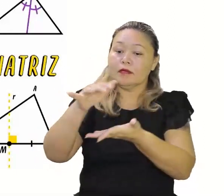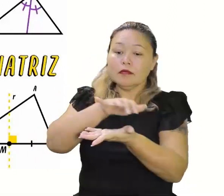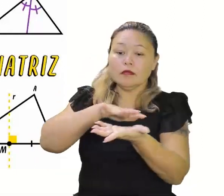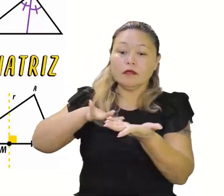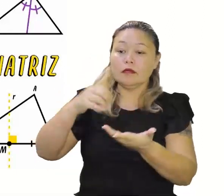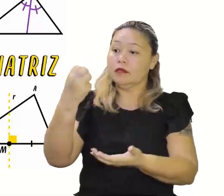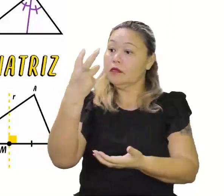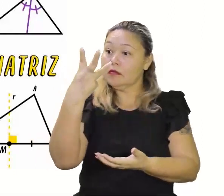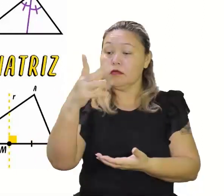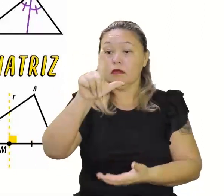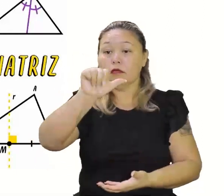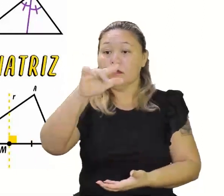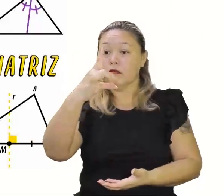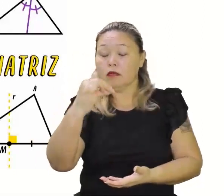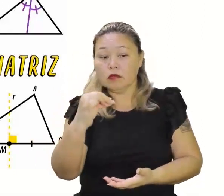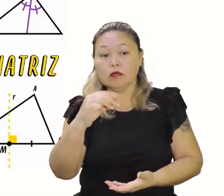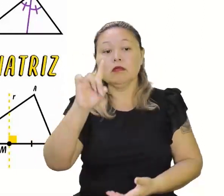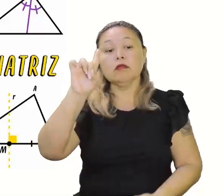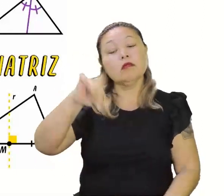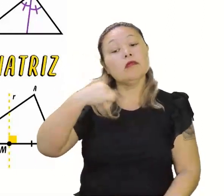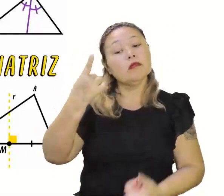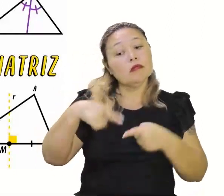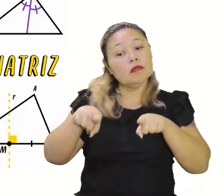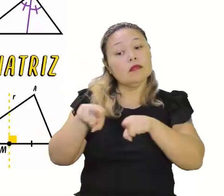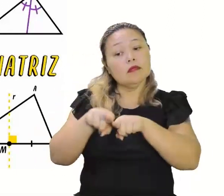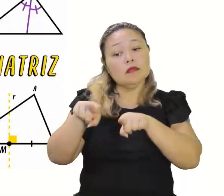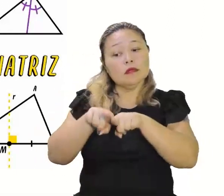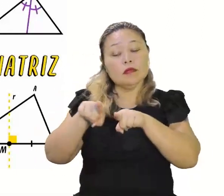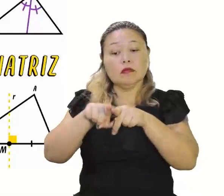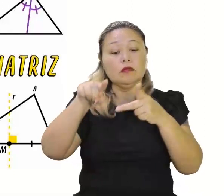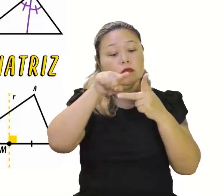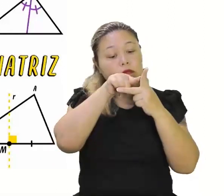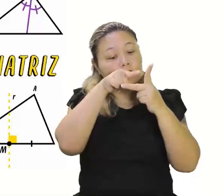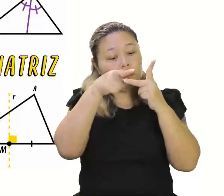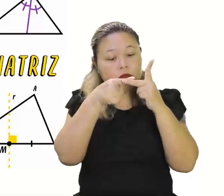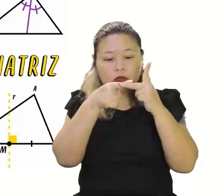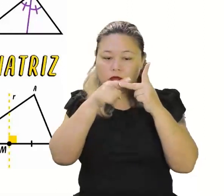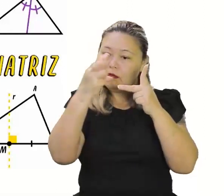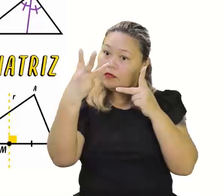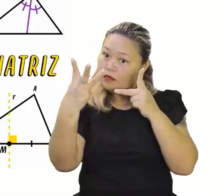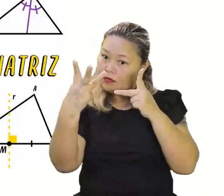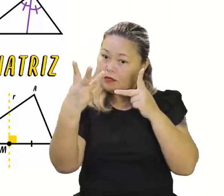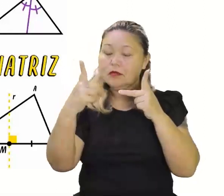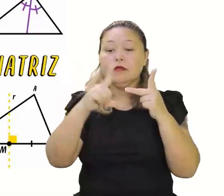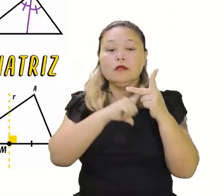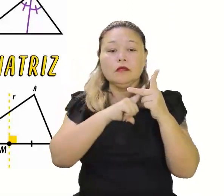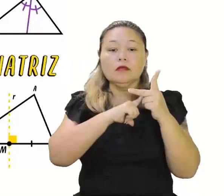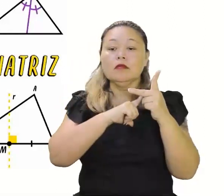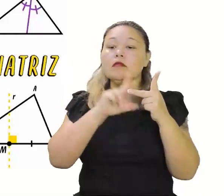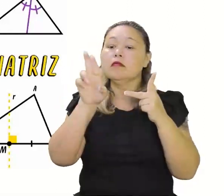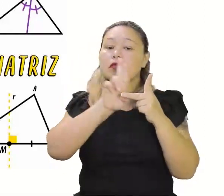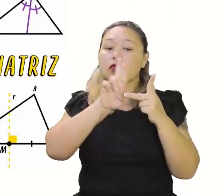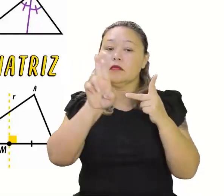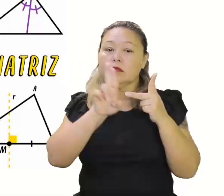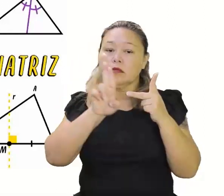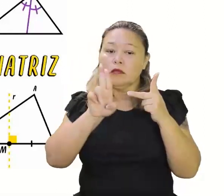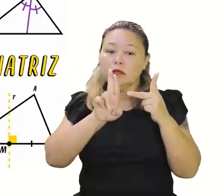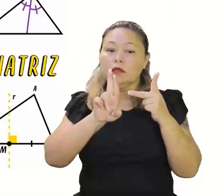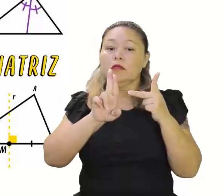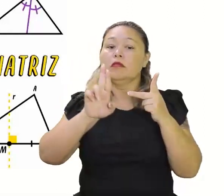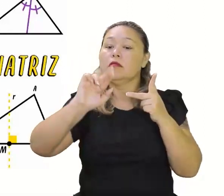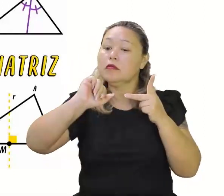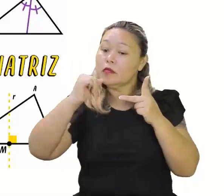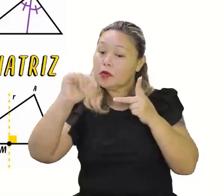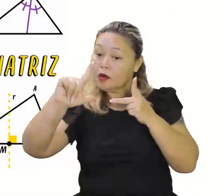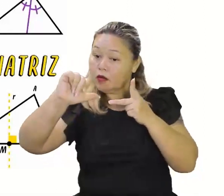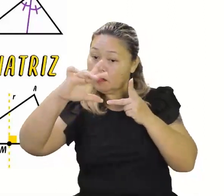3 lados. Tendo 3 lados, também vai ter 3 ângulos. Vimos que os triângulos são classificados quanto aos seus